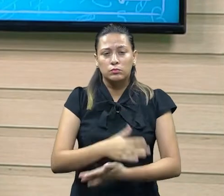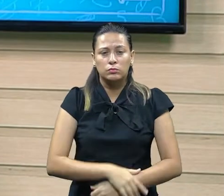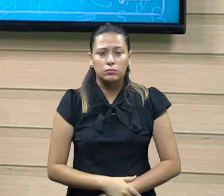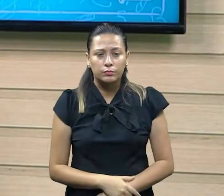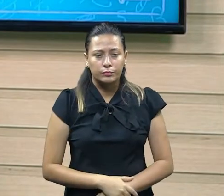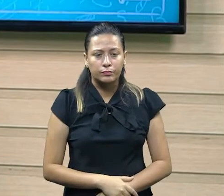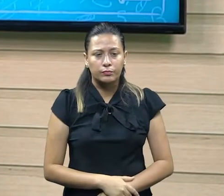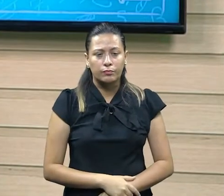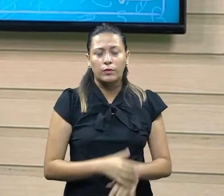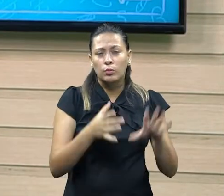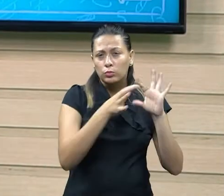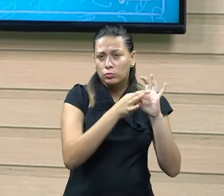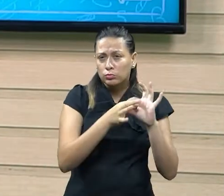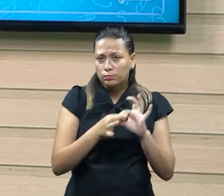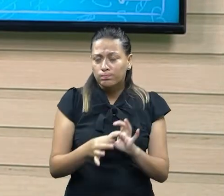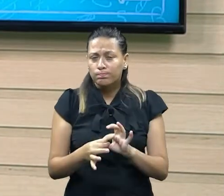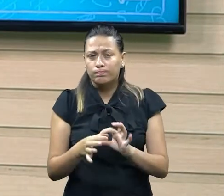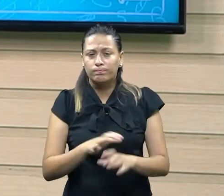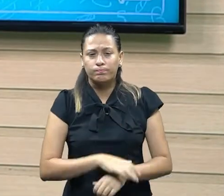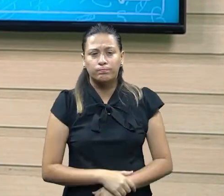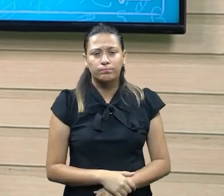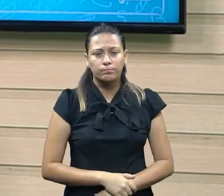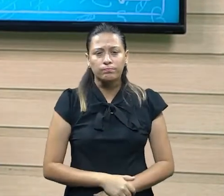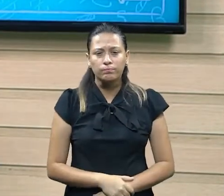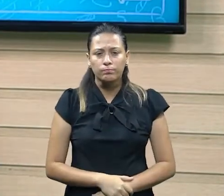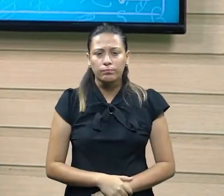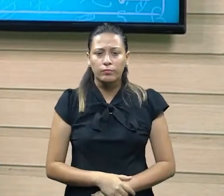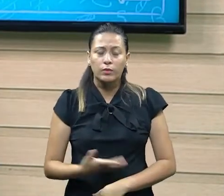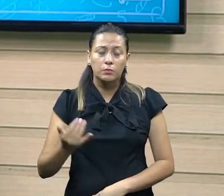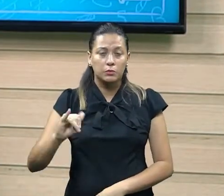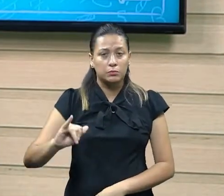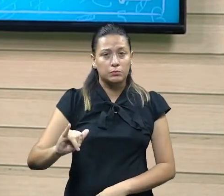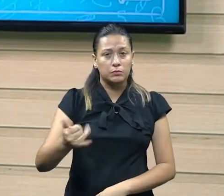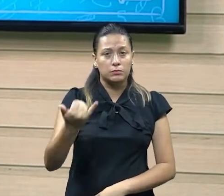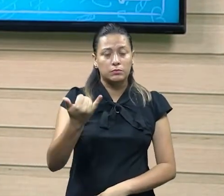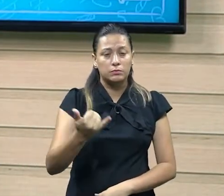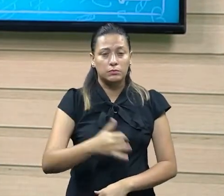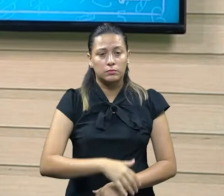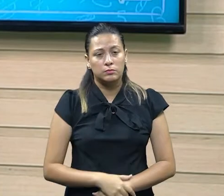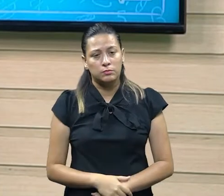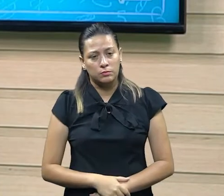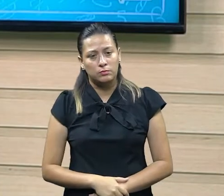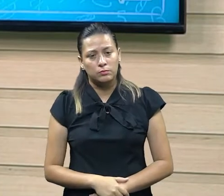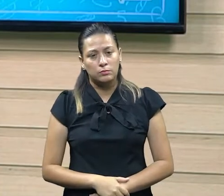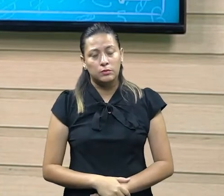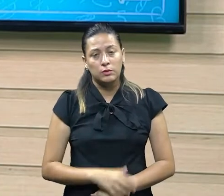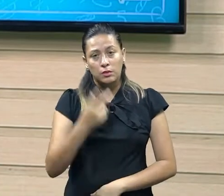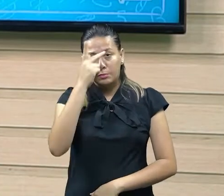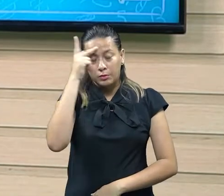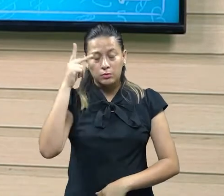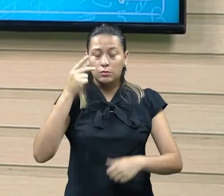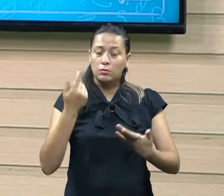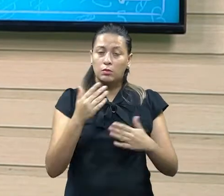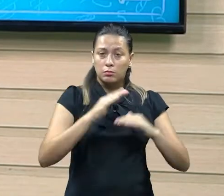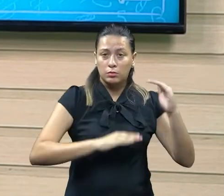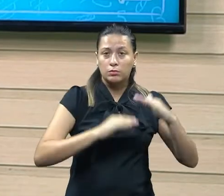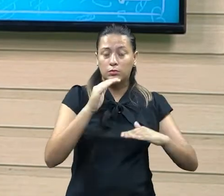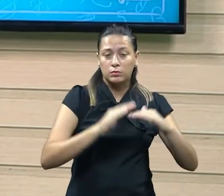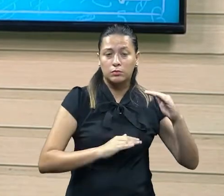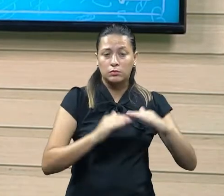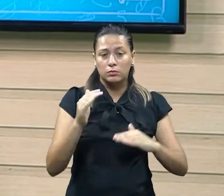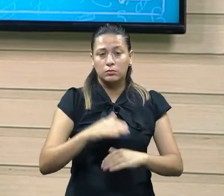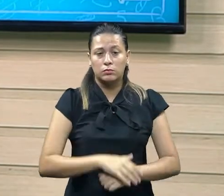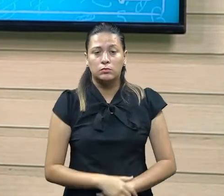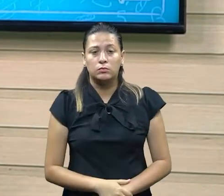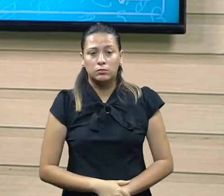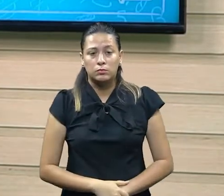as condições que podem promover que o nosso trabalhador ele acabe